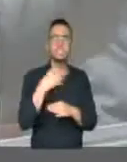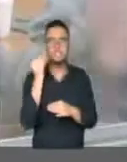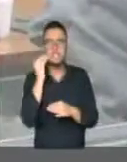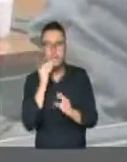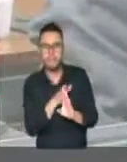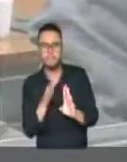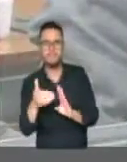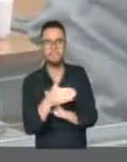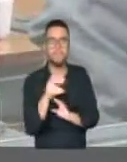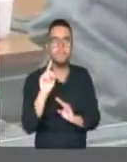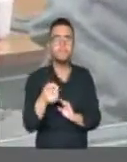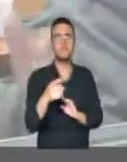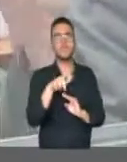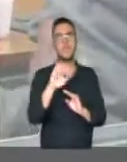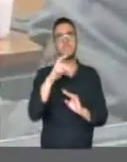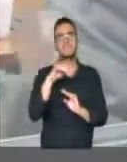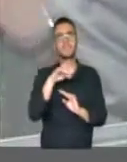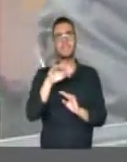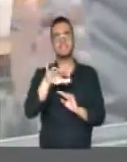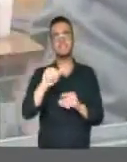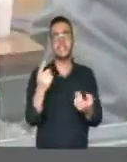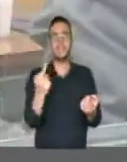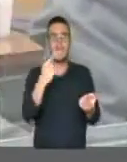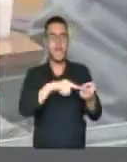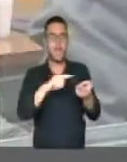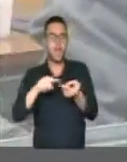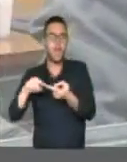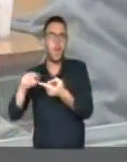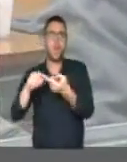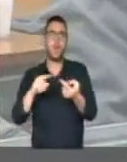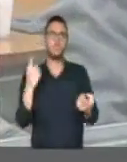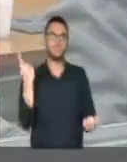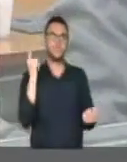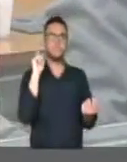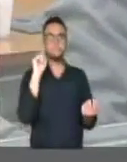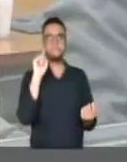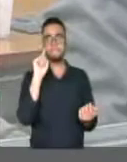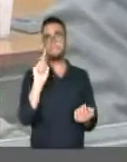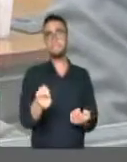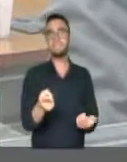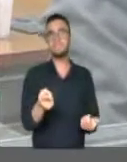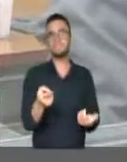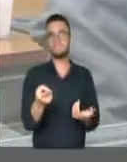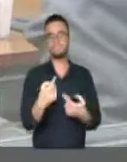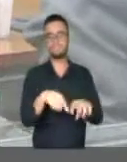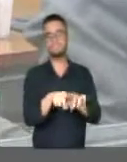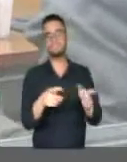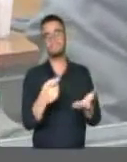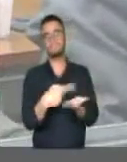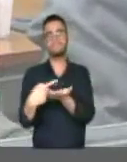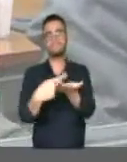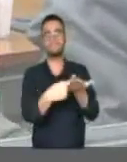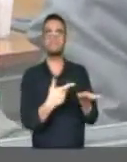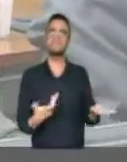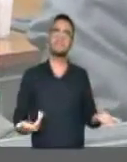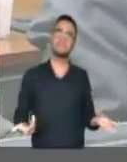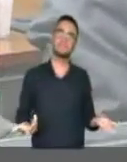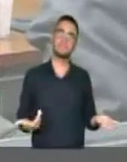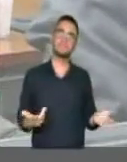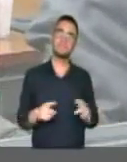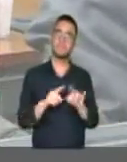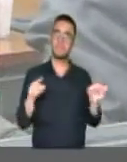1000 leniências, 1000 conivências. A sociedade, a população